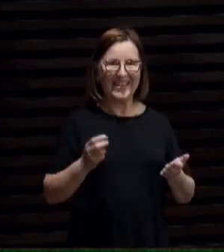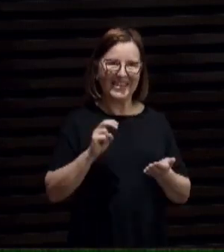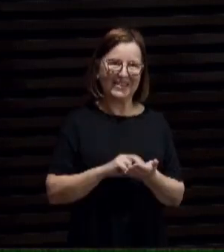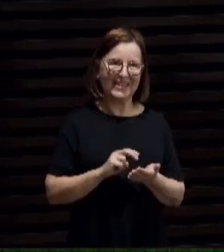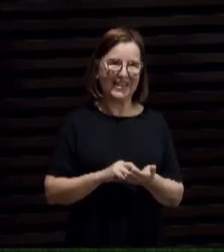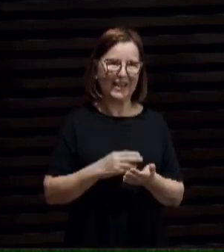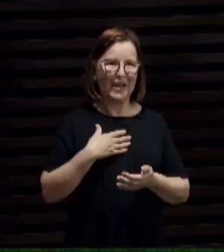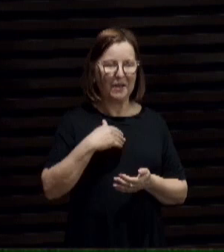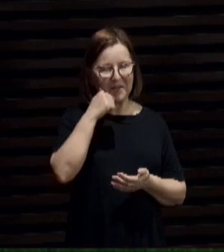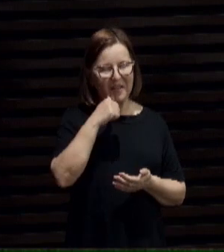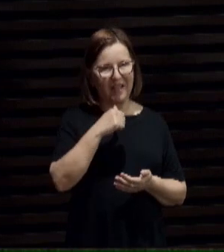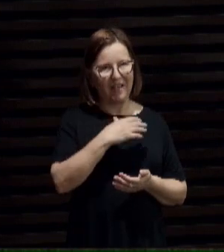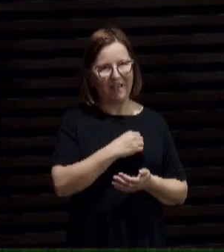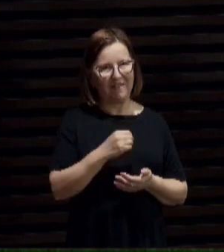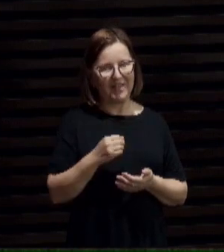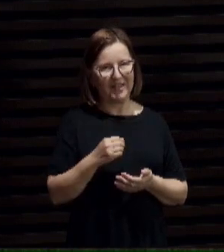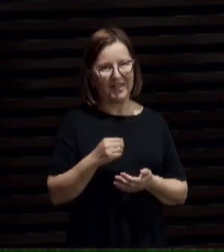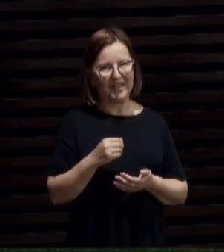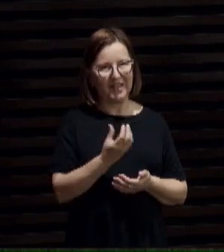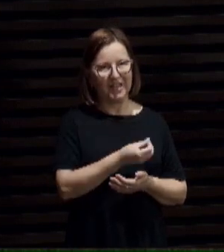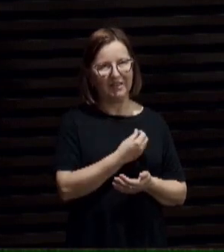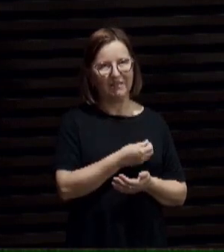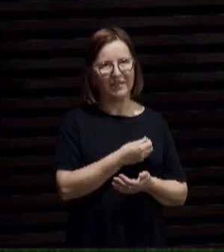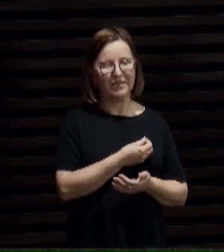a minha filha, que mora em